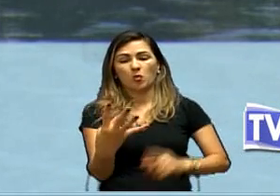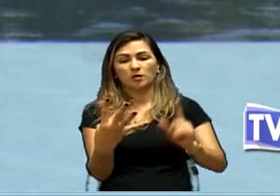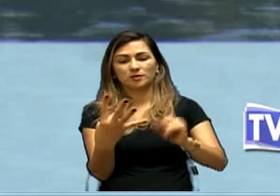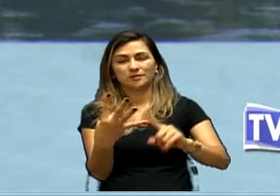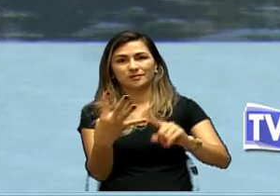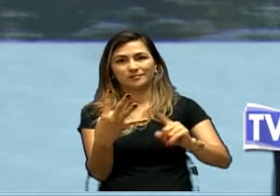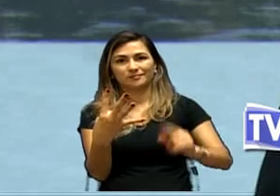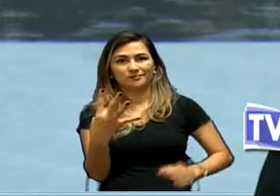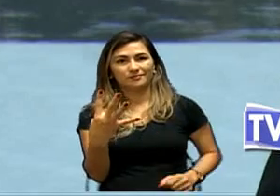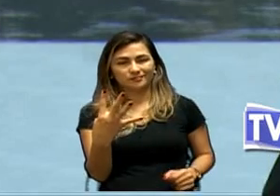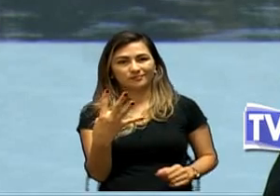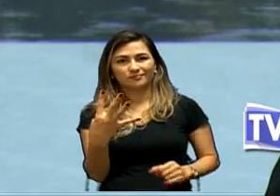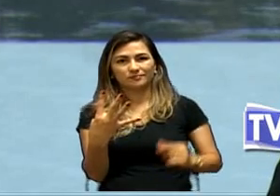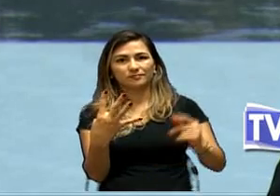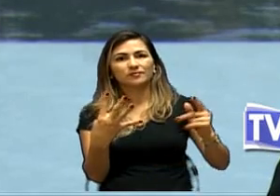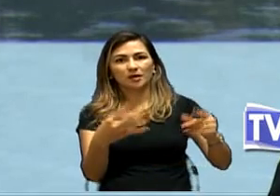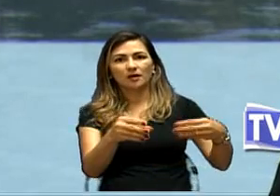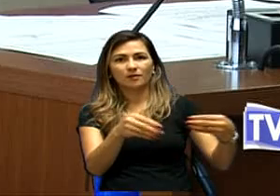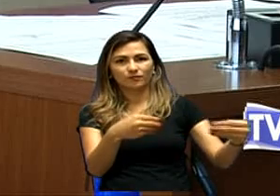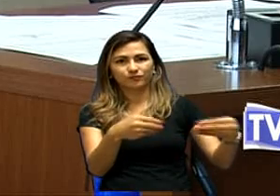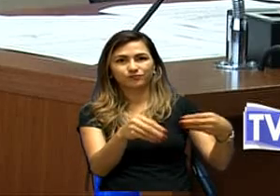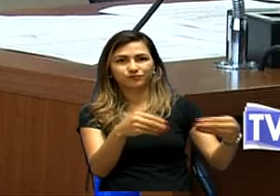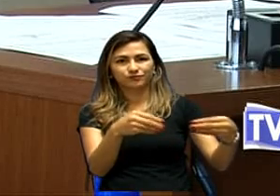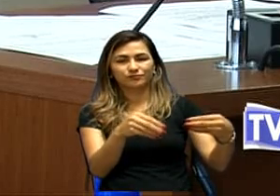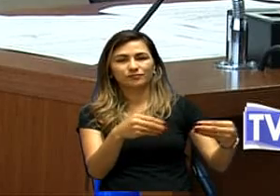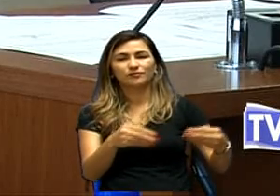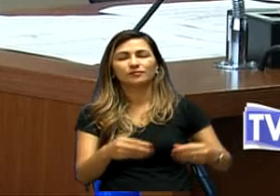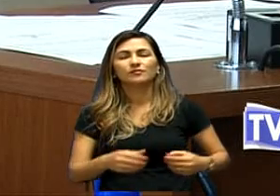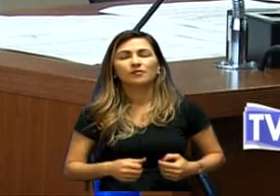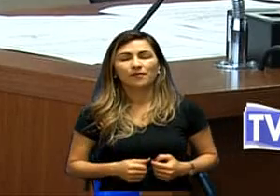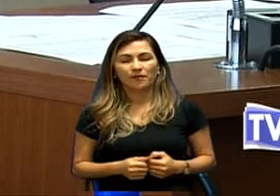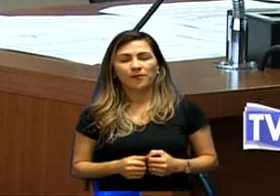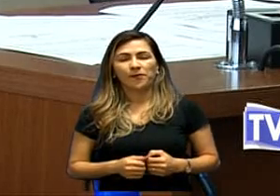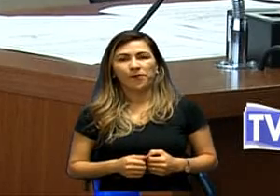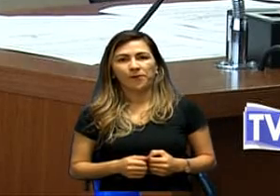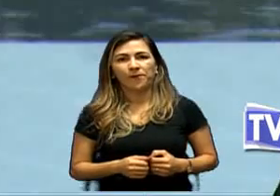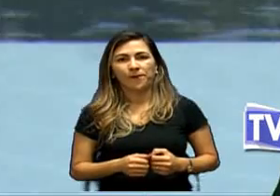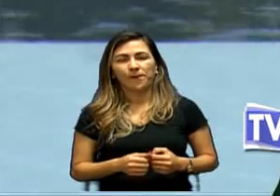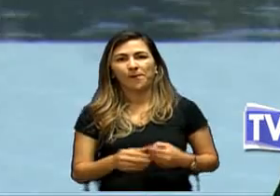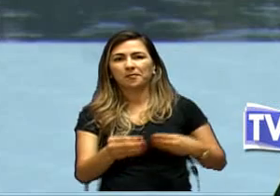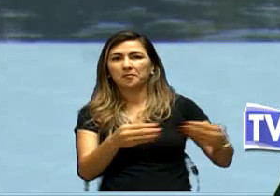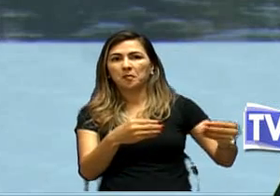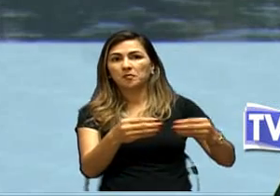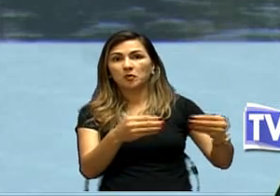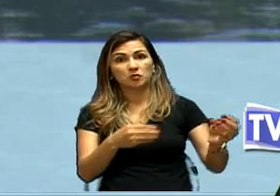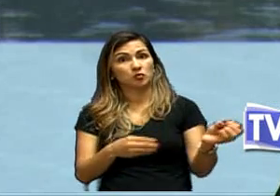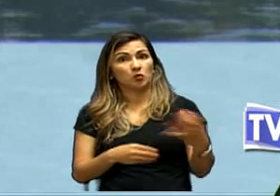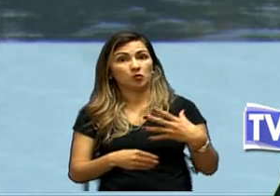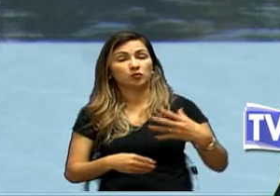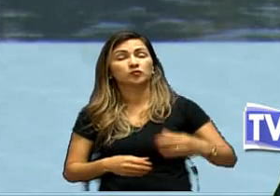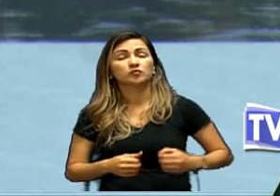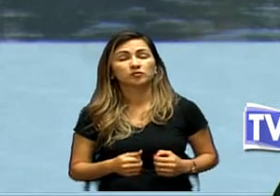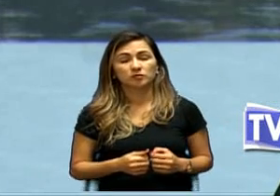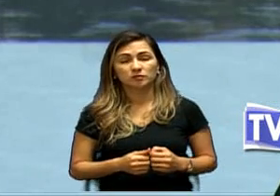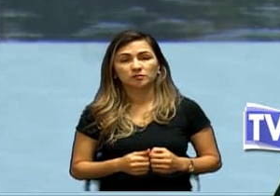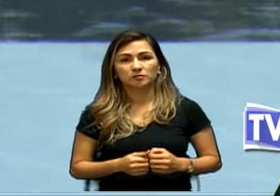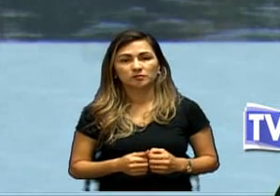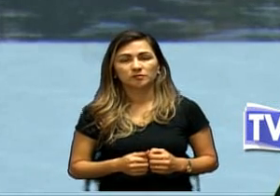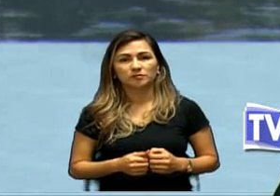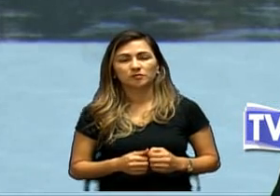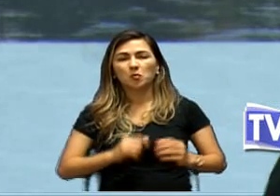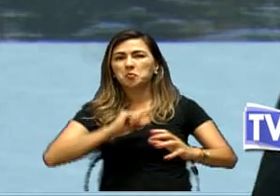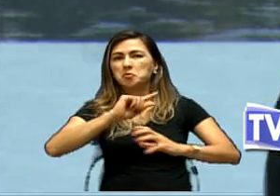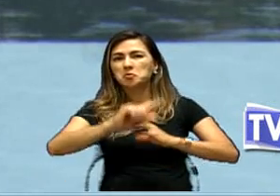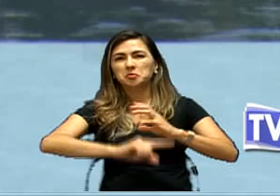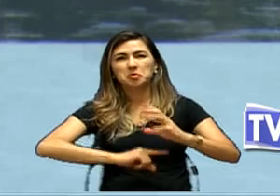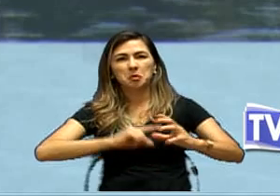Os plásticos. Reino animal, reino vegetal, reino mineral e agora o reino do plástico. Por